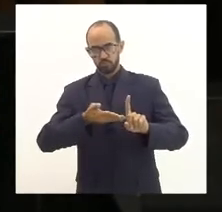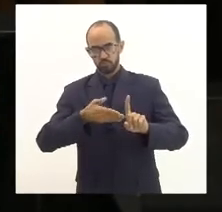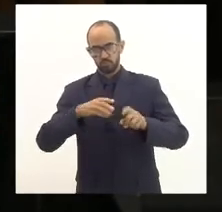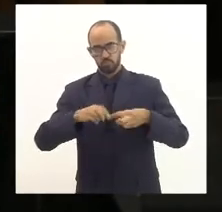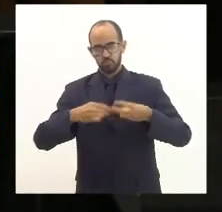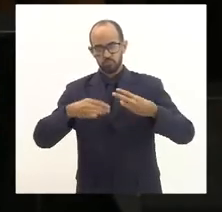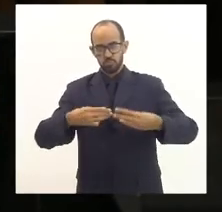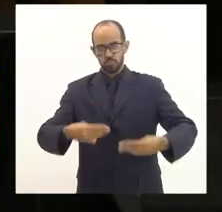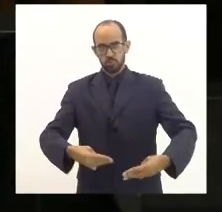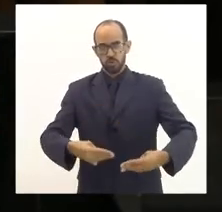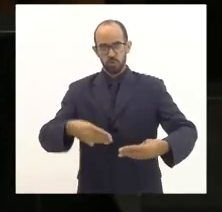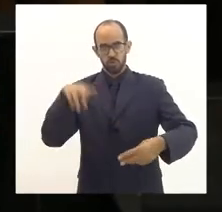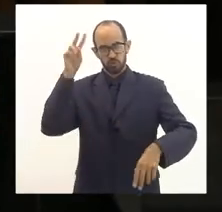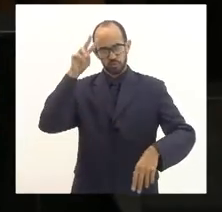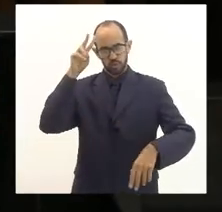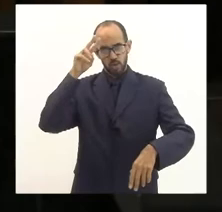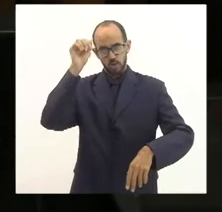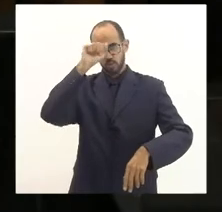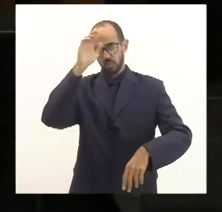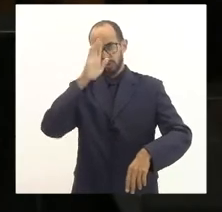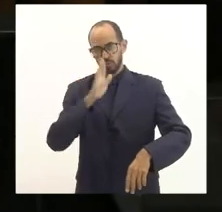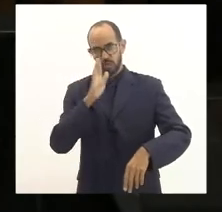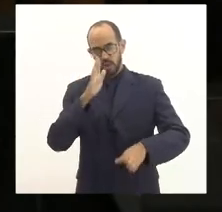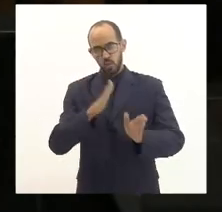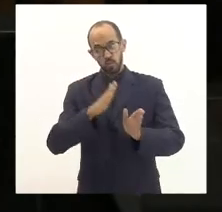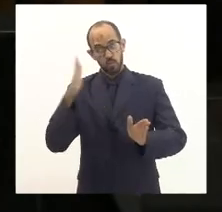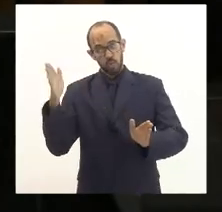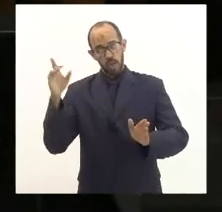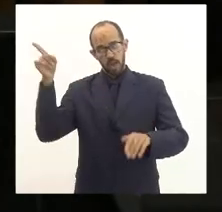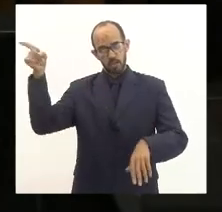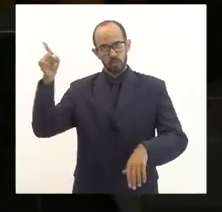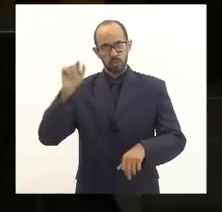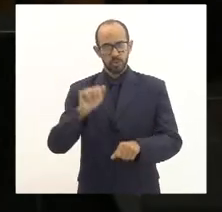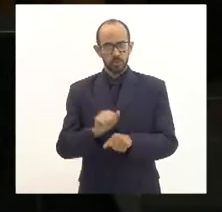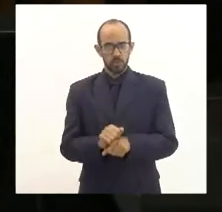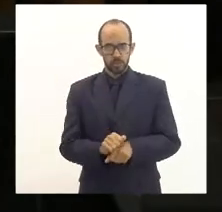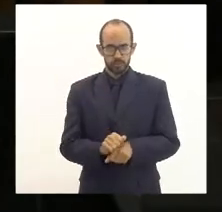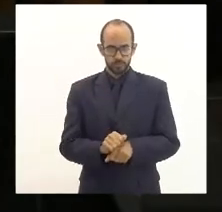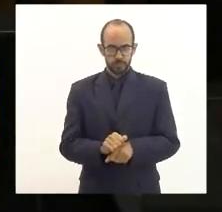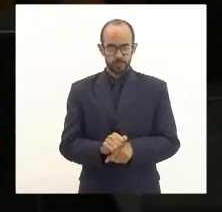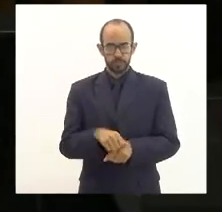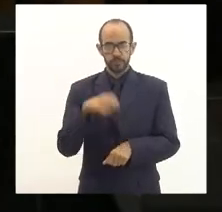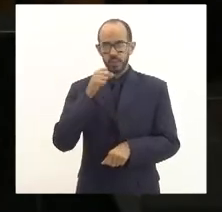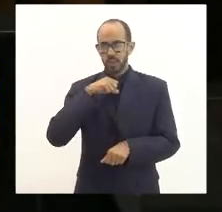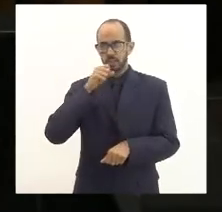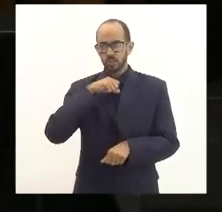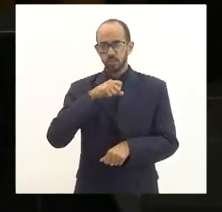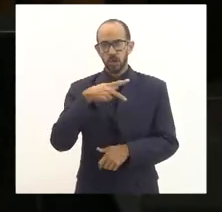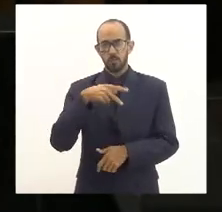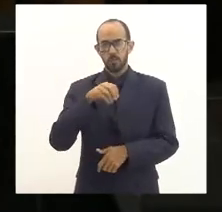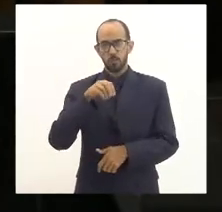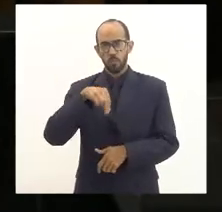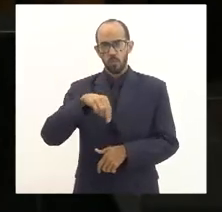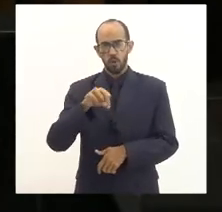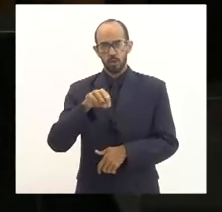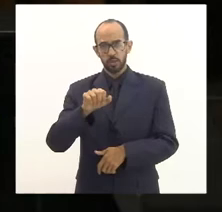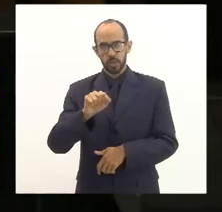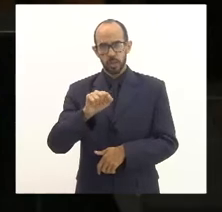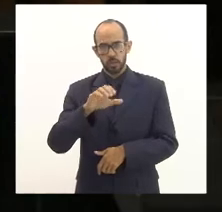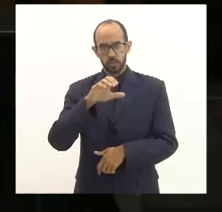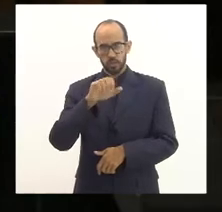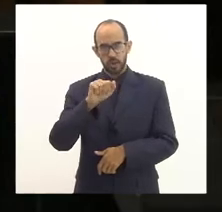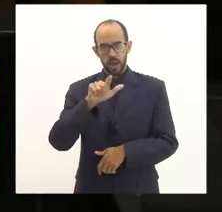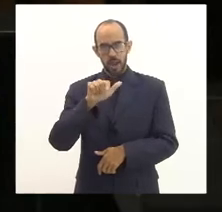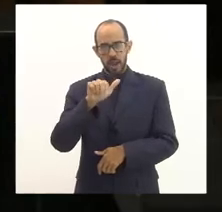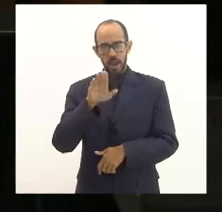Museu Histórico Nacional aqui do lado na antiga ponta do calabouço da